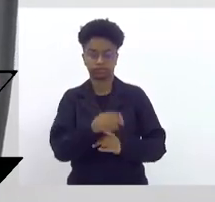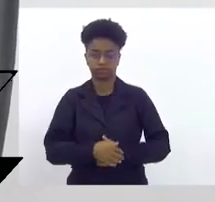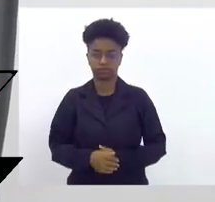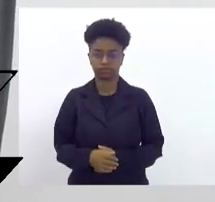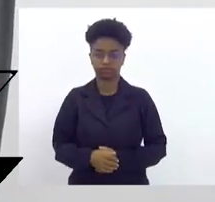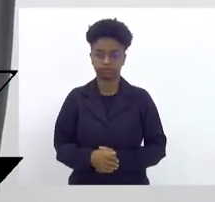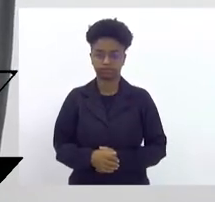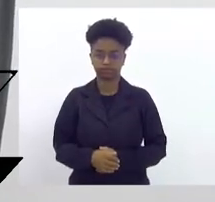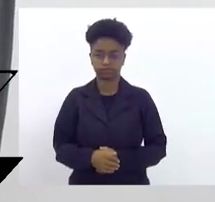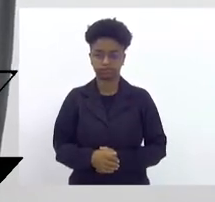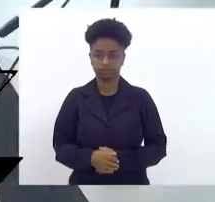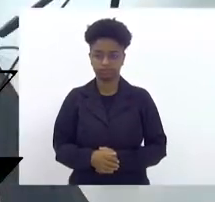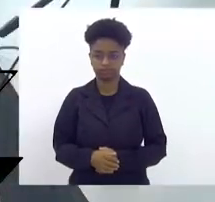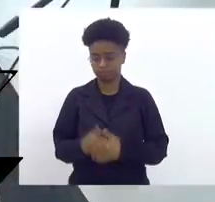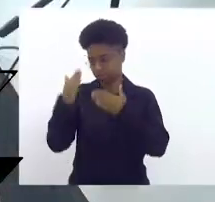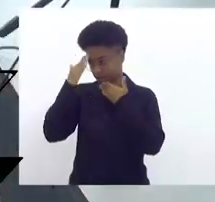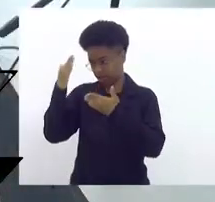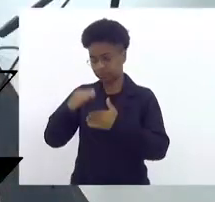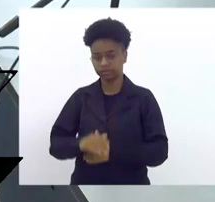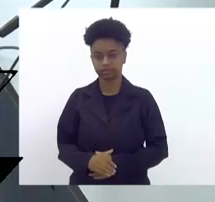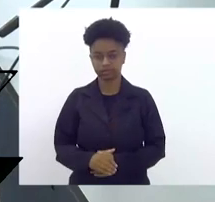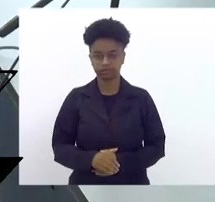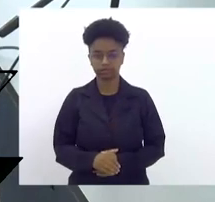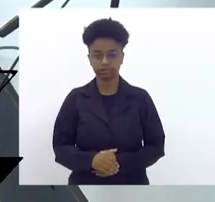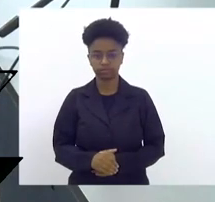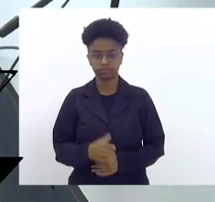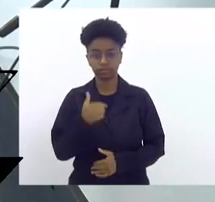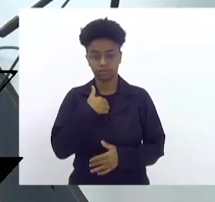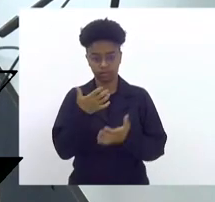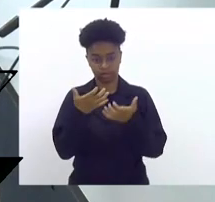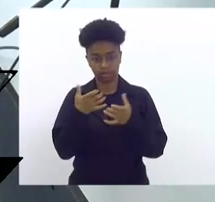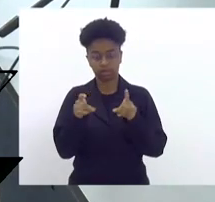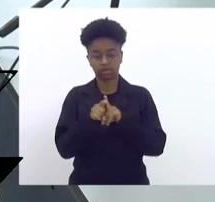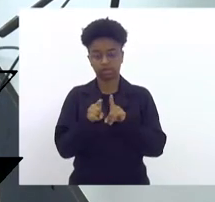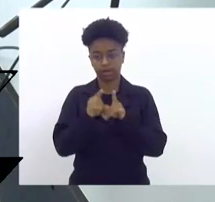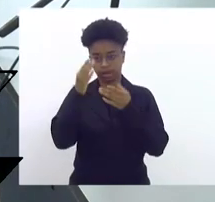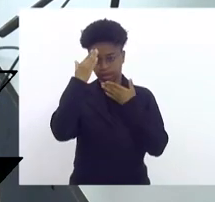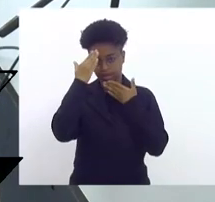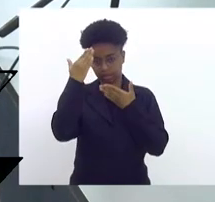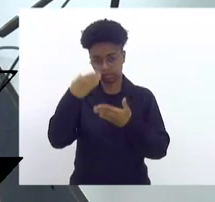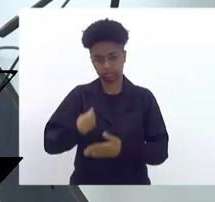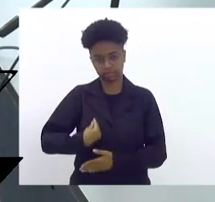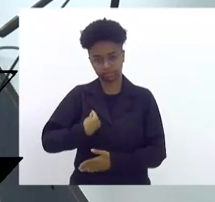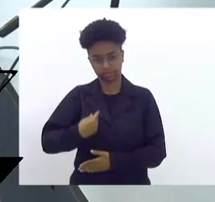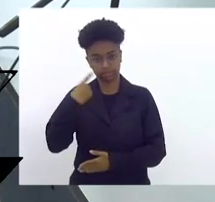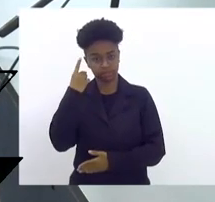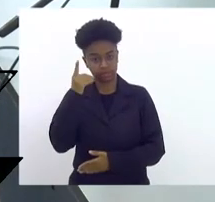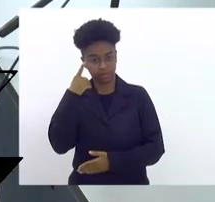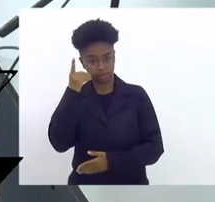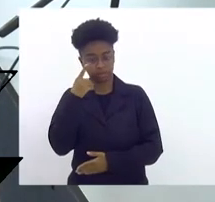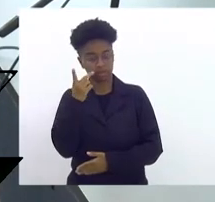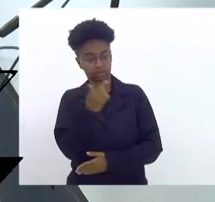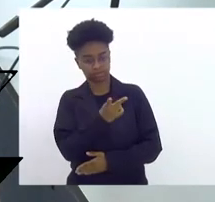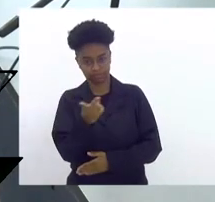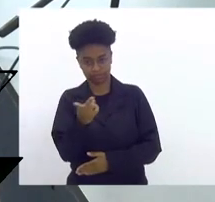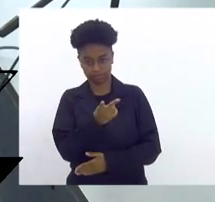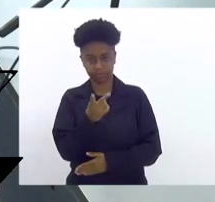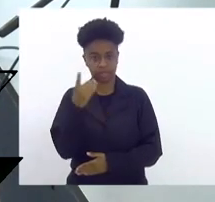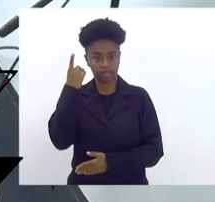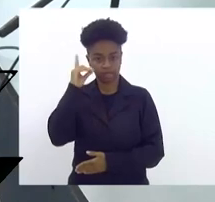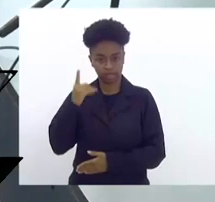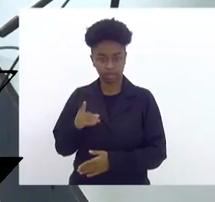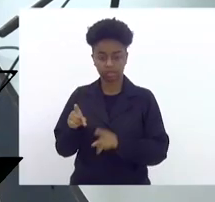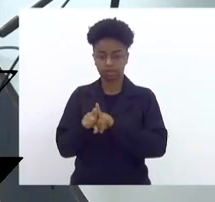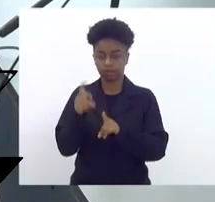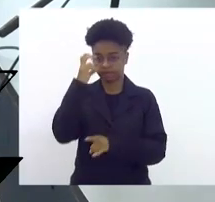bebê bom hoje gostaria inclusive de agradecer a presença das deputadas Verônica Lima e Dani